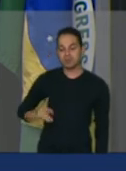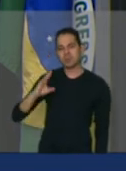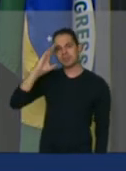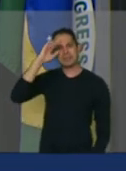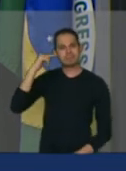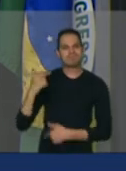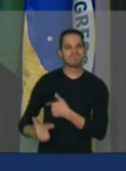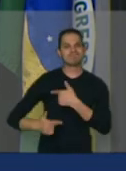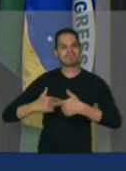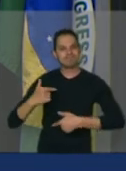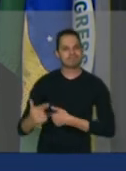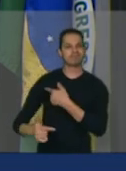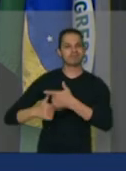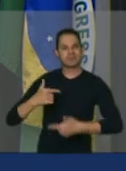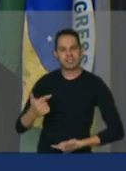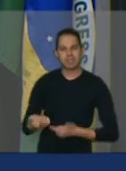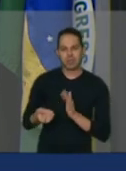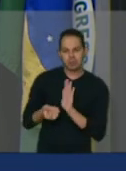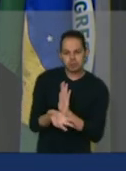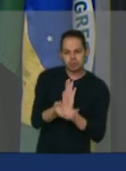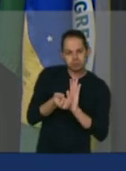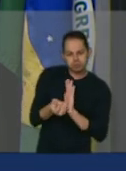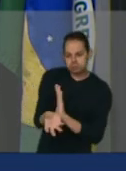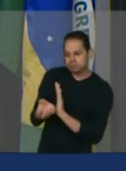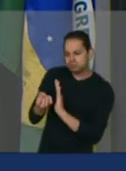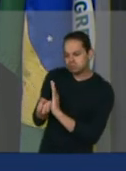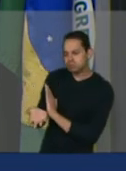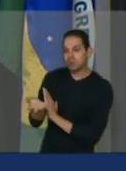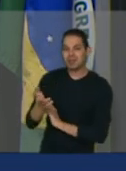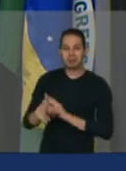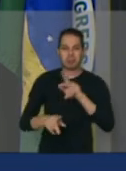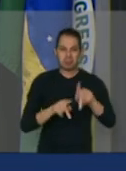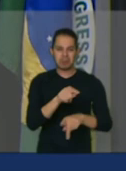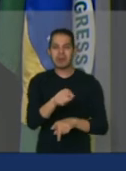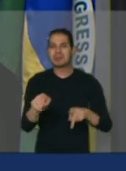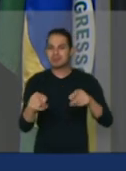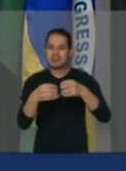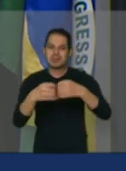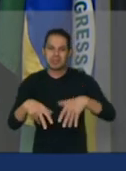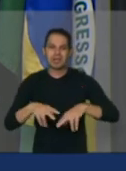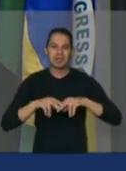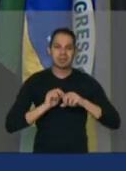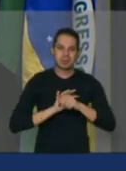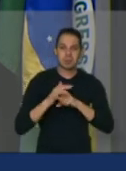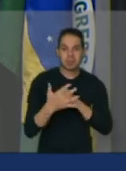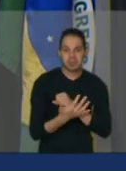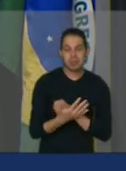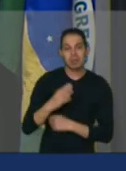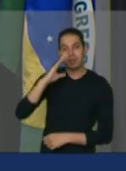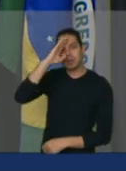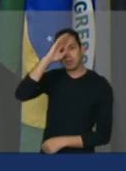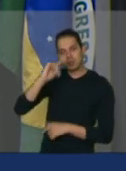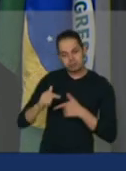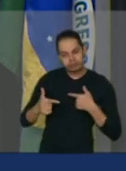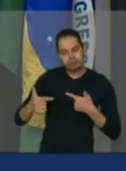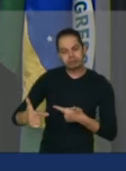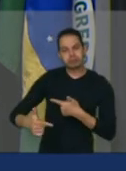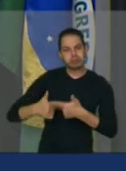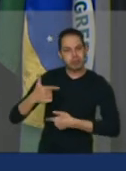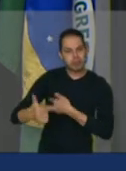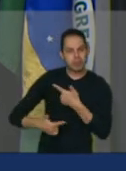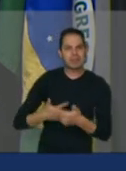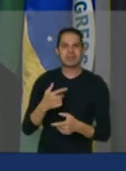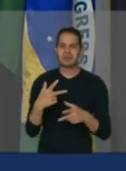para dar benefícios para a população que ficou prejudicada com essa pandemia e vacinando a sua